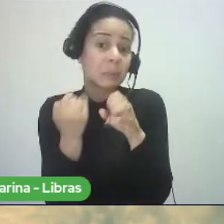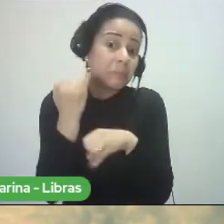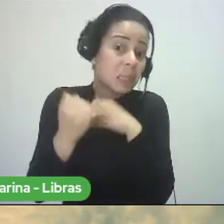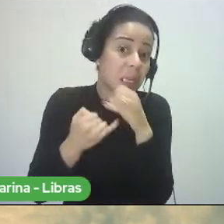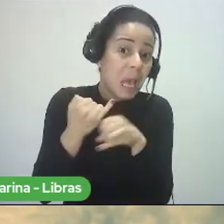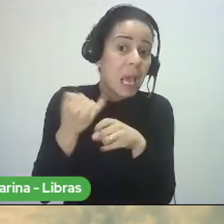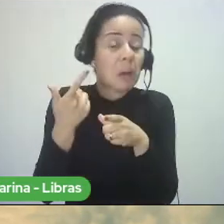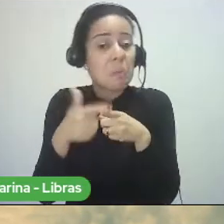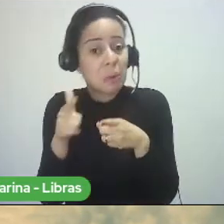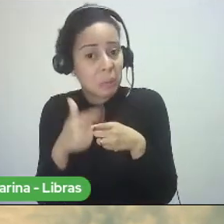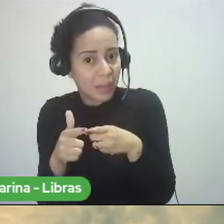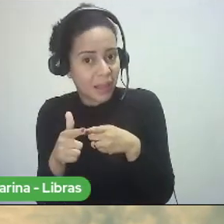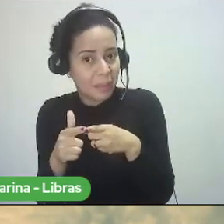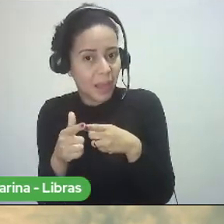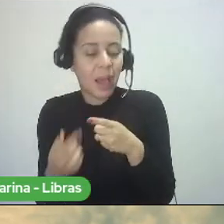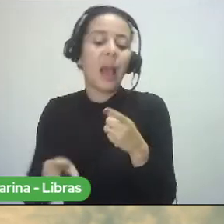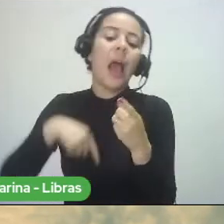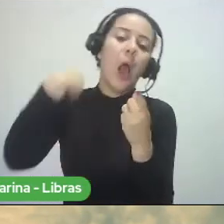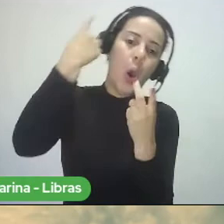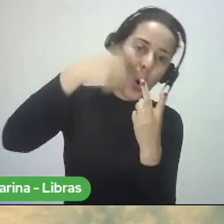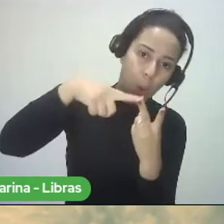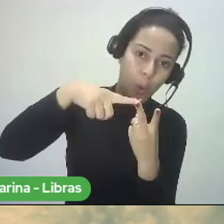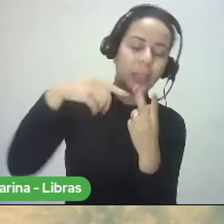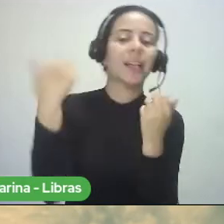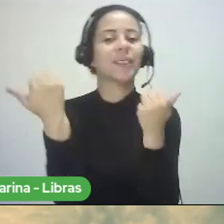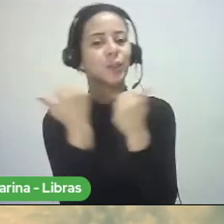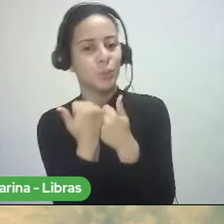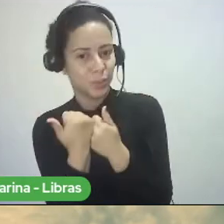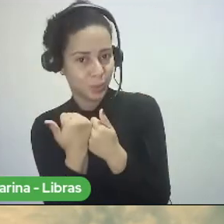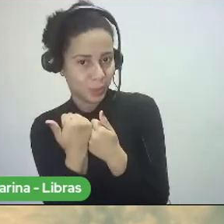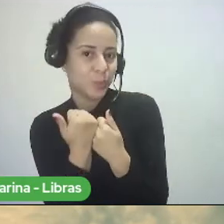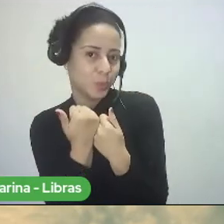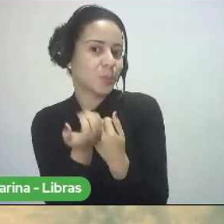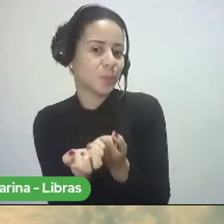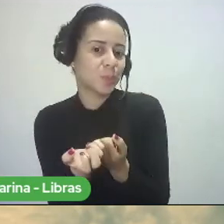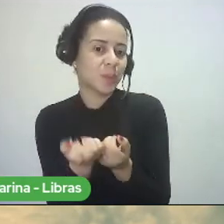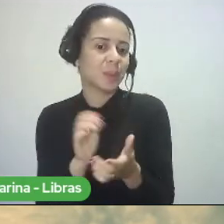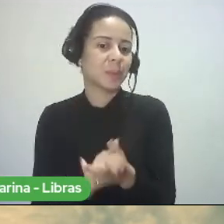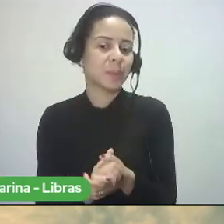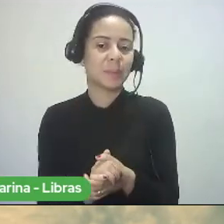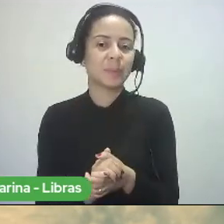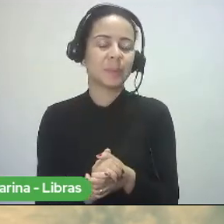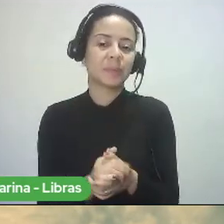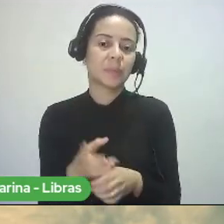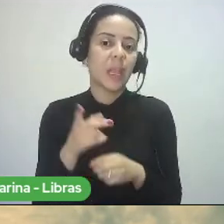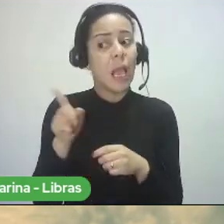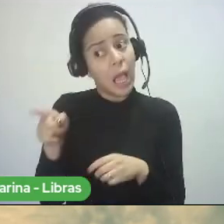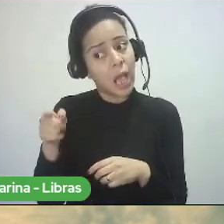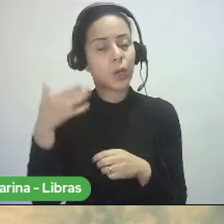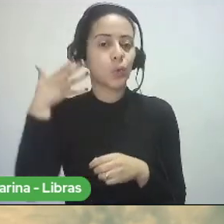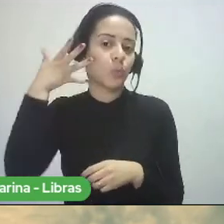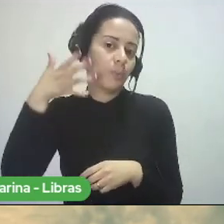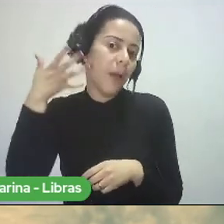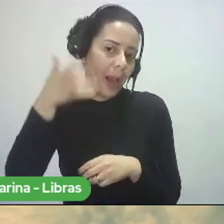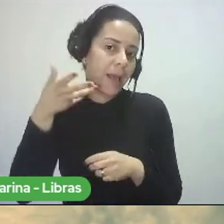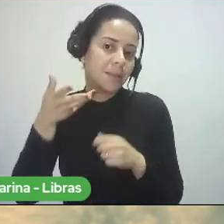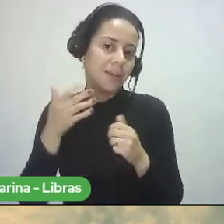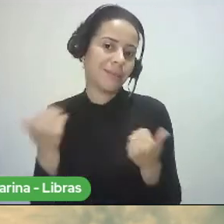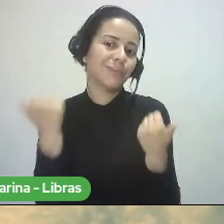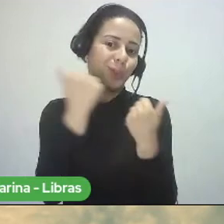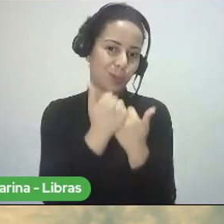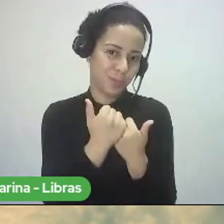daquele dia, a outra facilitadora vai seguir com o workshop e vamos seguir